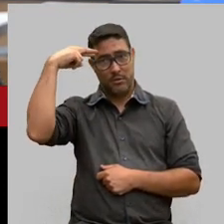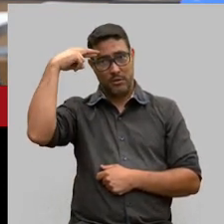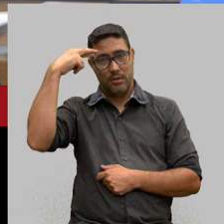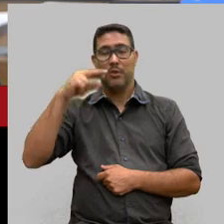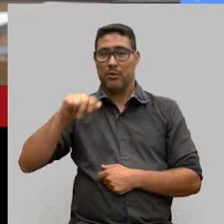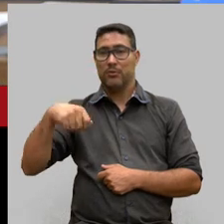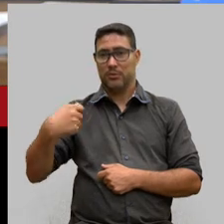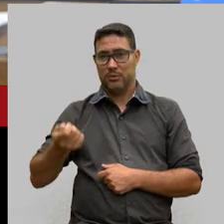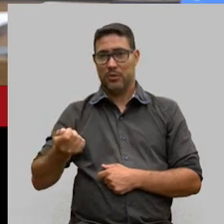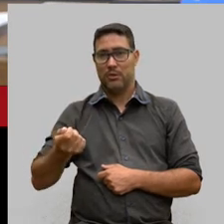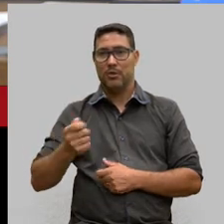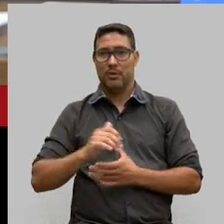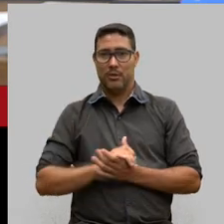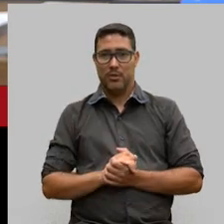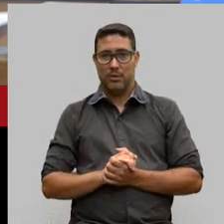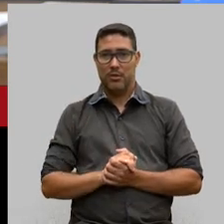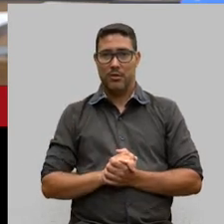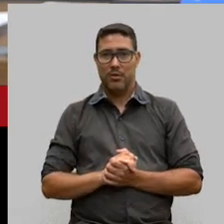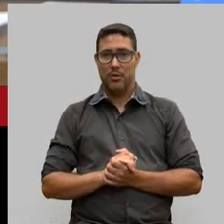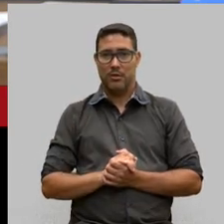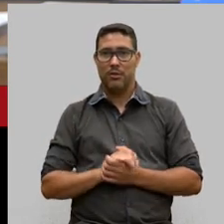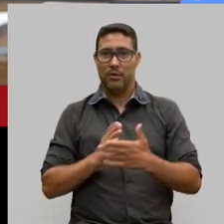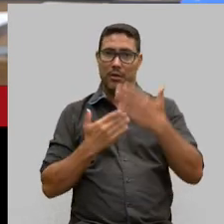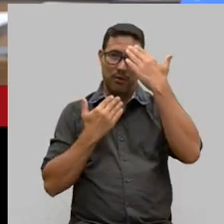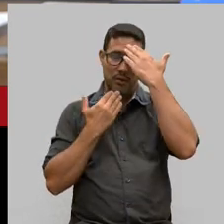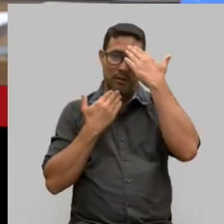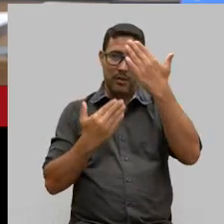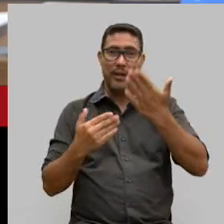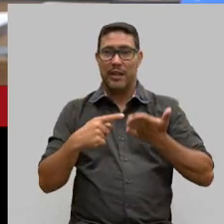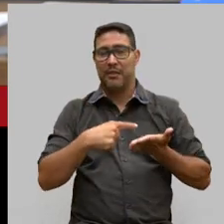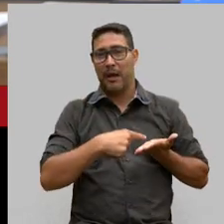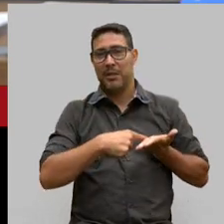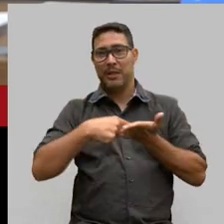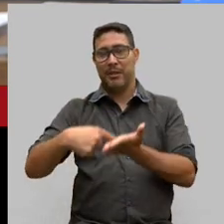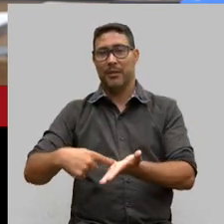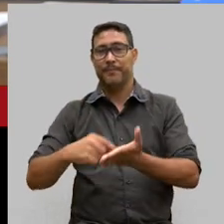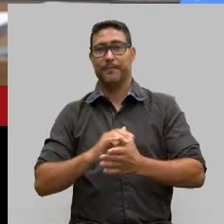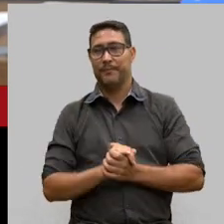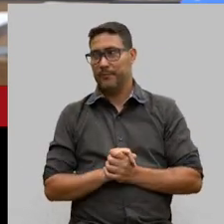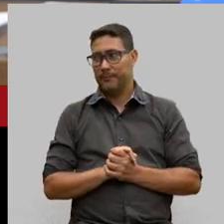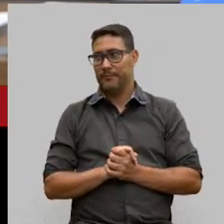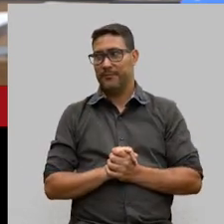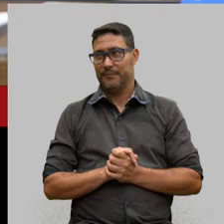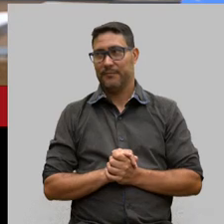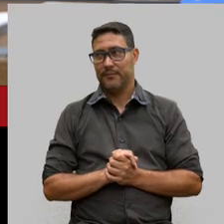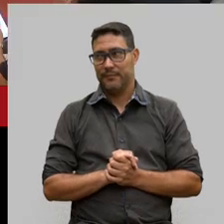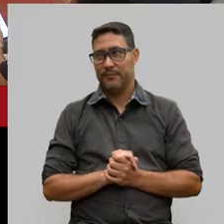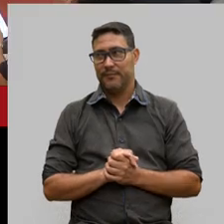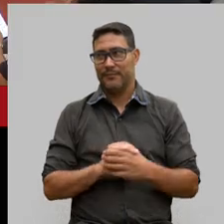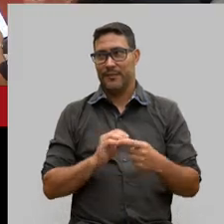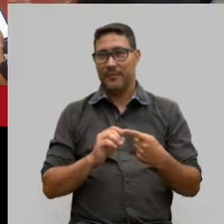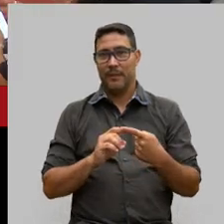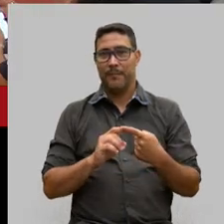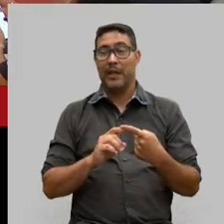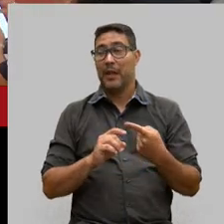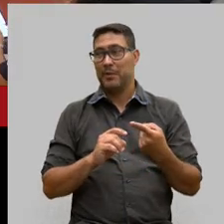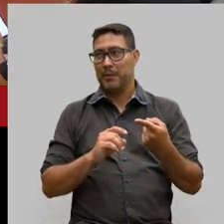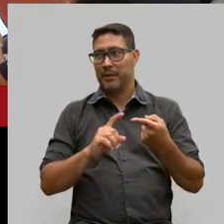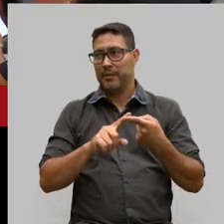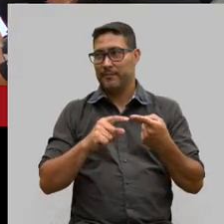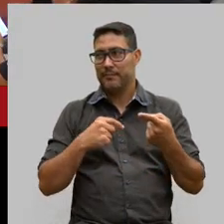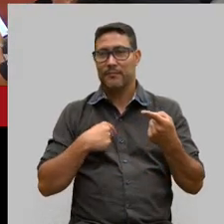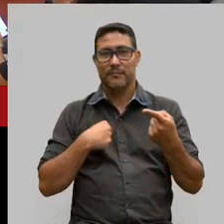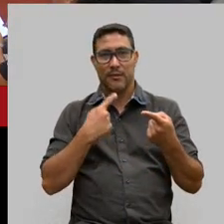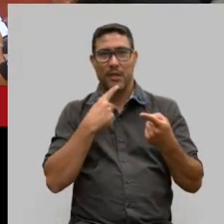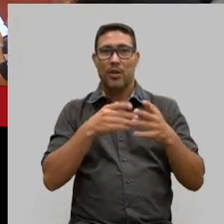eh agradecer muito o convite Cristiano por de estar aqui cumprimentar aqui na mesa também a Ana